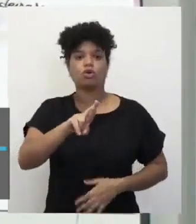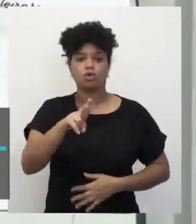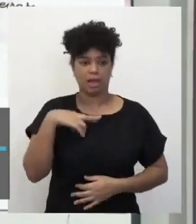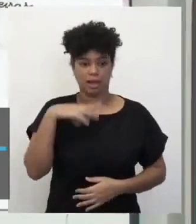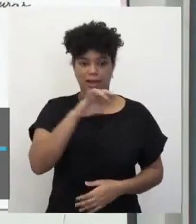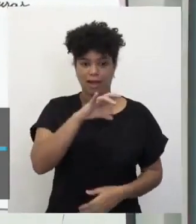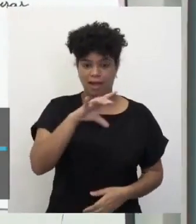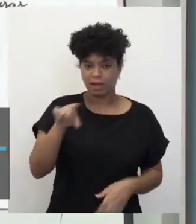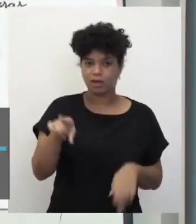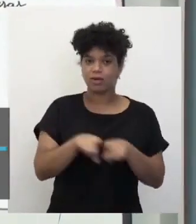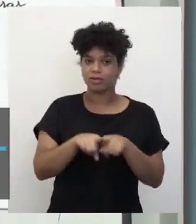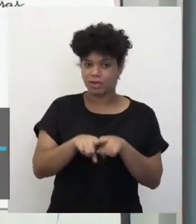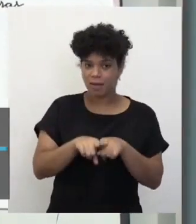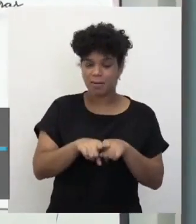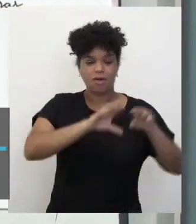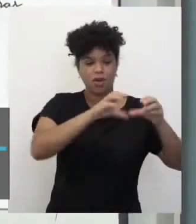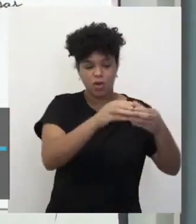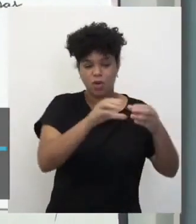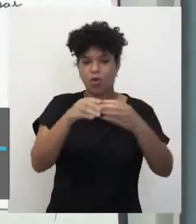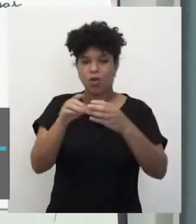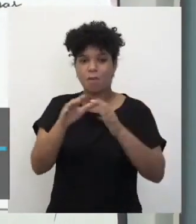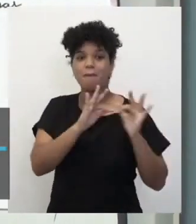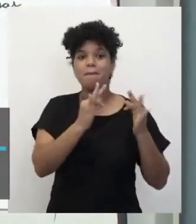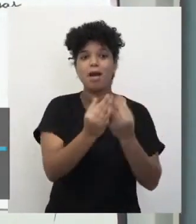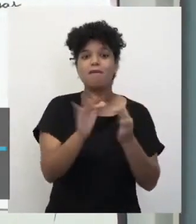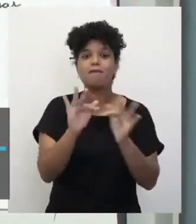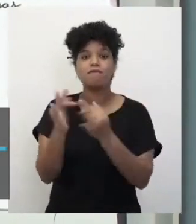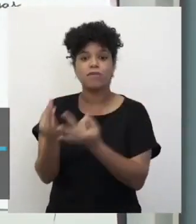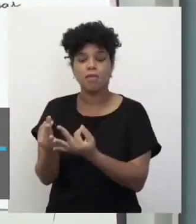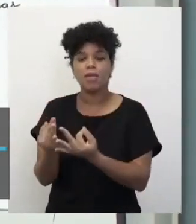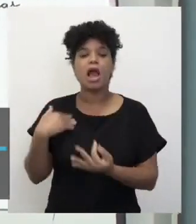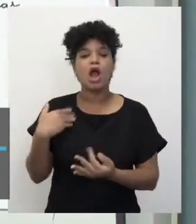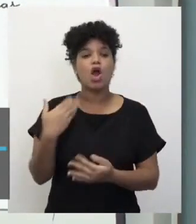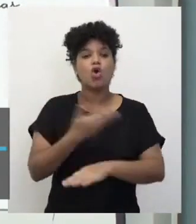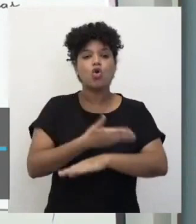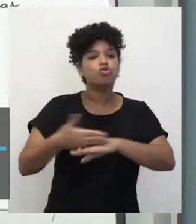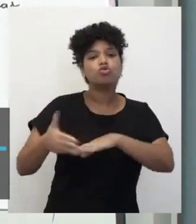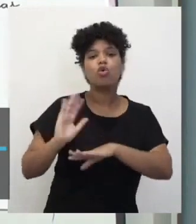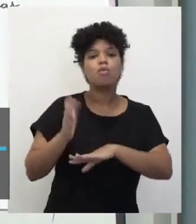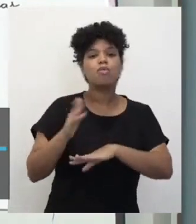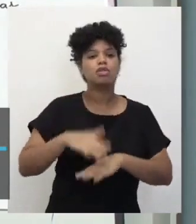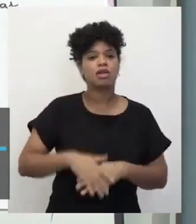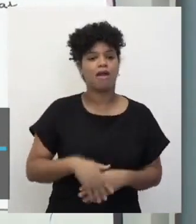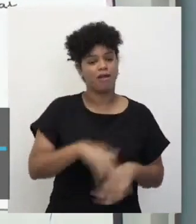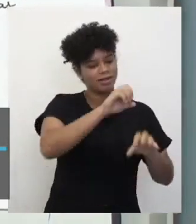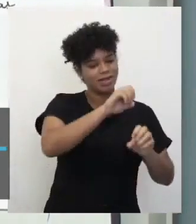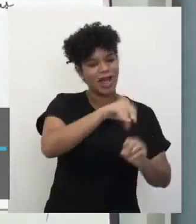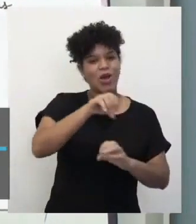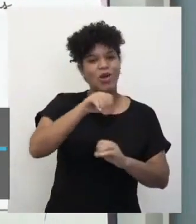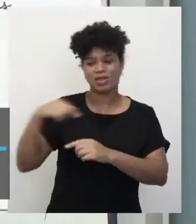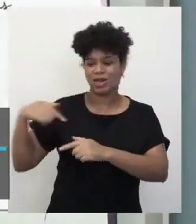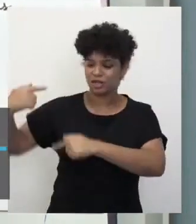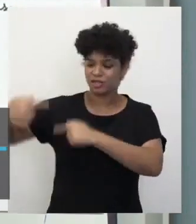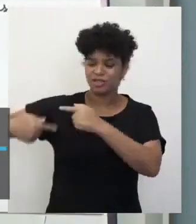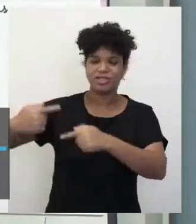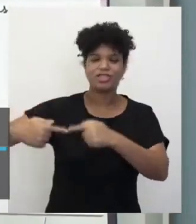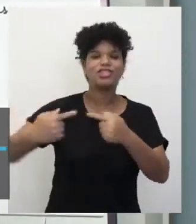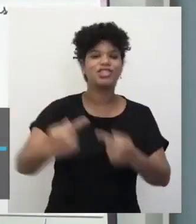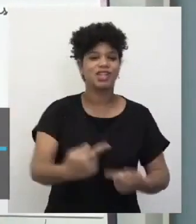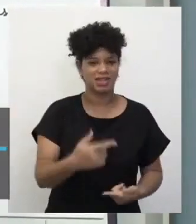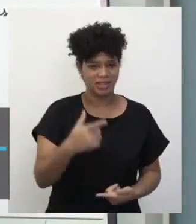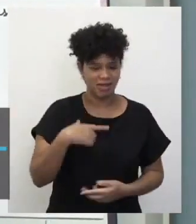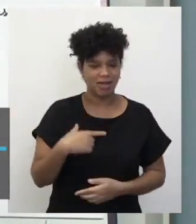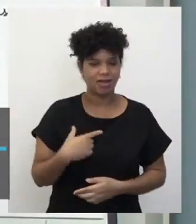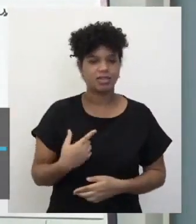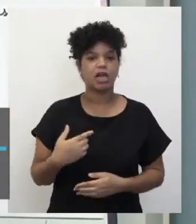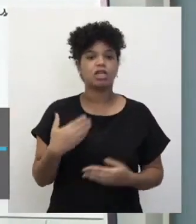né, cada pessoa, cada família, cada clã tem a sua forma religiosa, né, e isso também é transmitido na oralidade, é transmitido